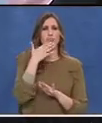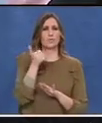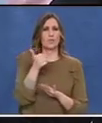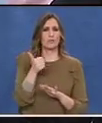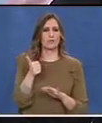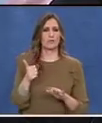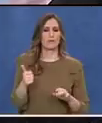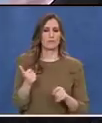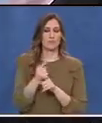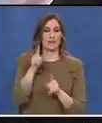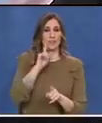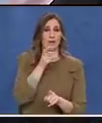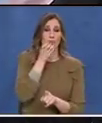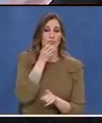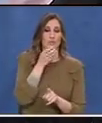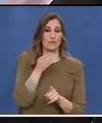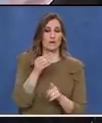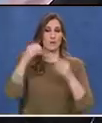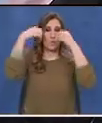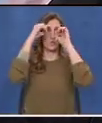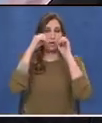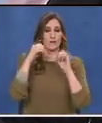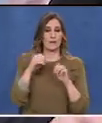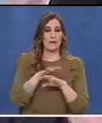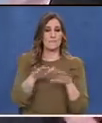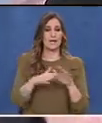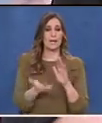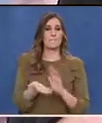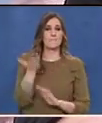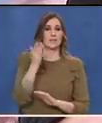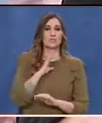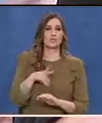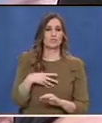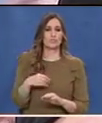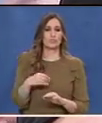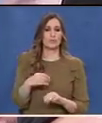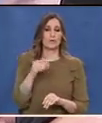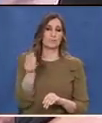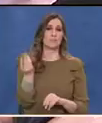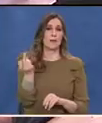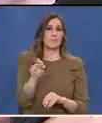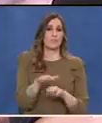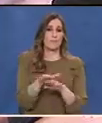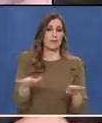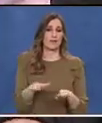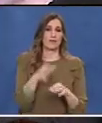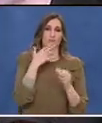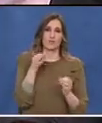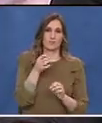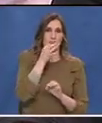porque ela é o que ela conta é colocou no google praia paradisíaca praia paradisíaca do mundo e que por ser um local assim realmente